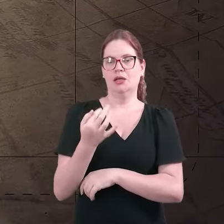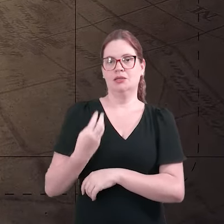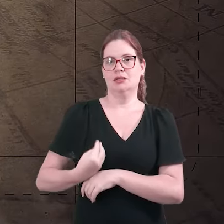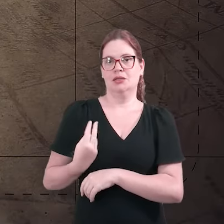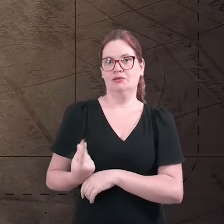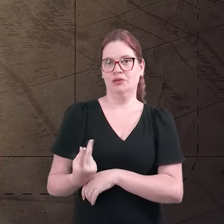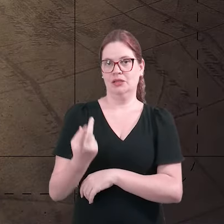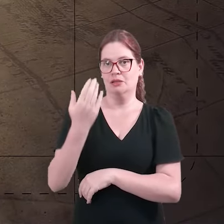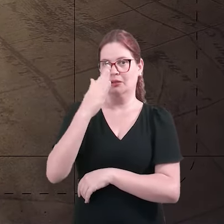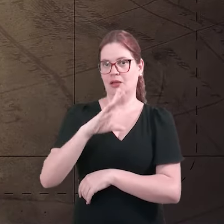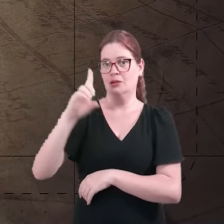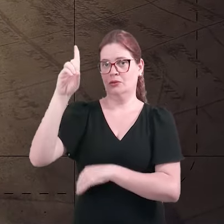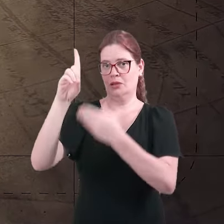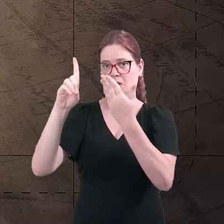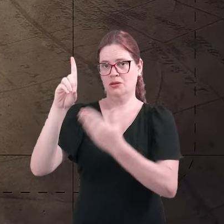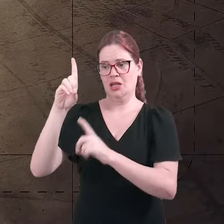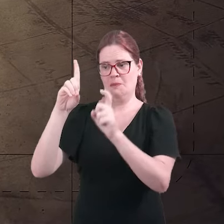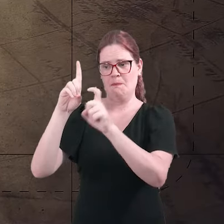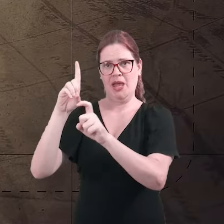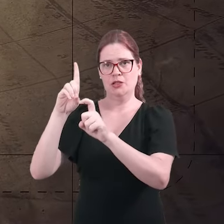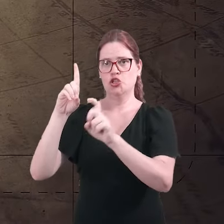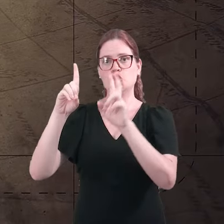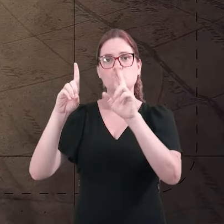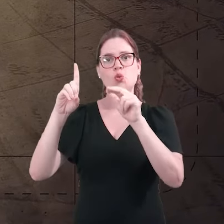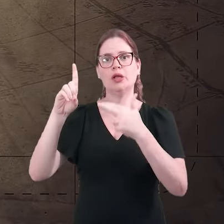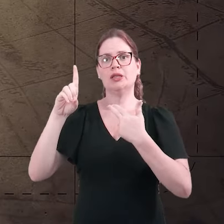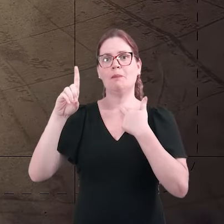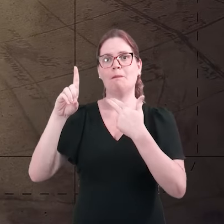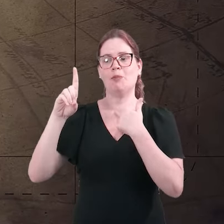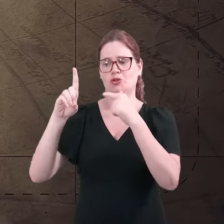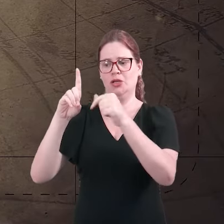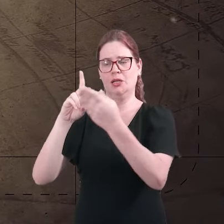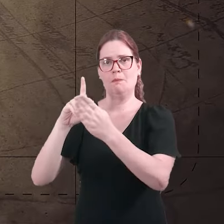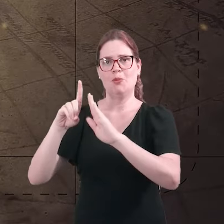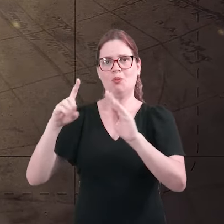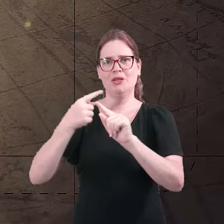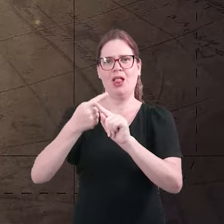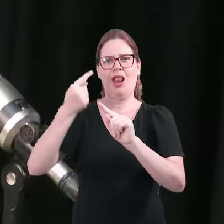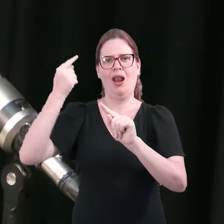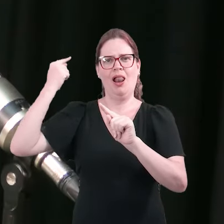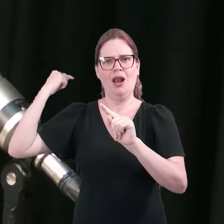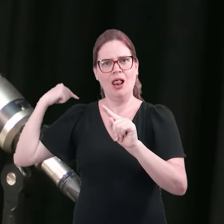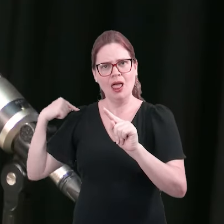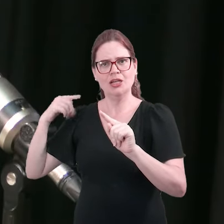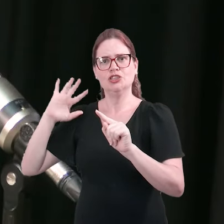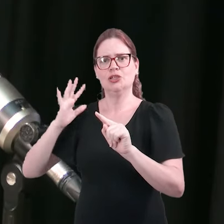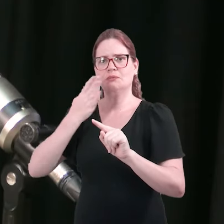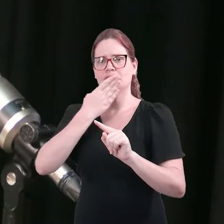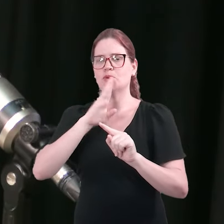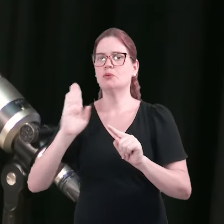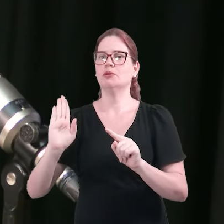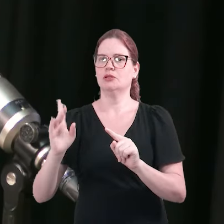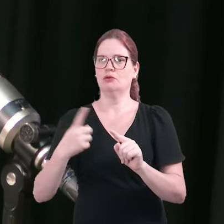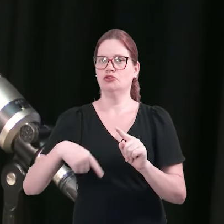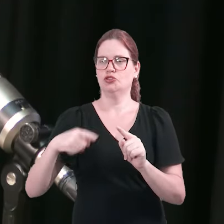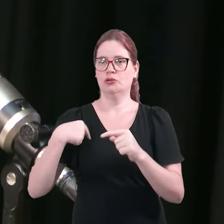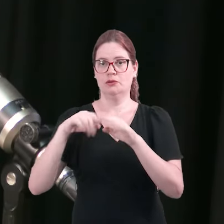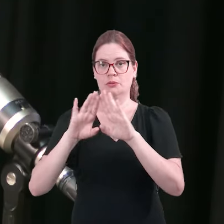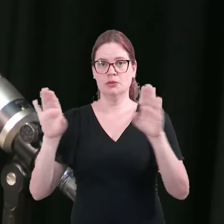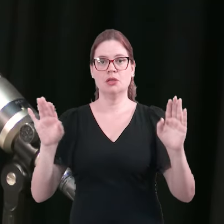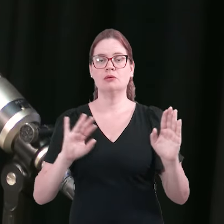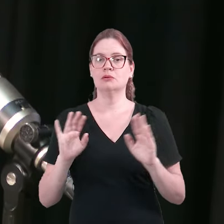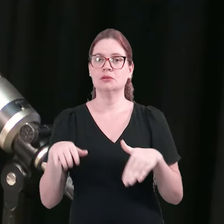que não pode mentir, prometeu antes dos tempos dos séculos. Então, a perpetuação da sua